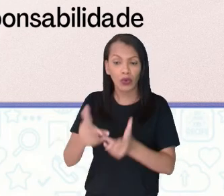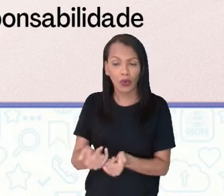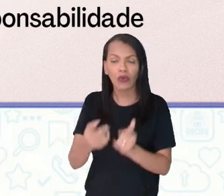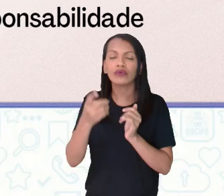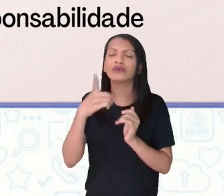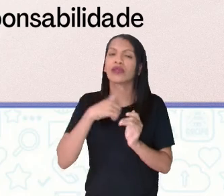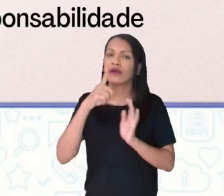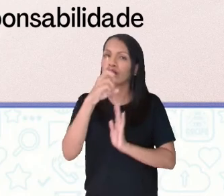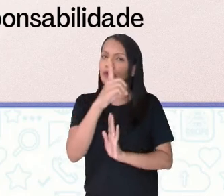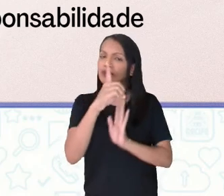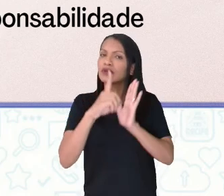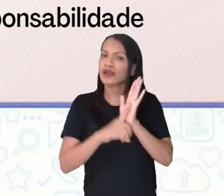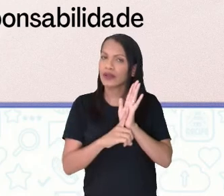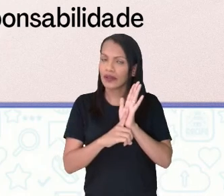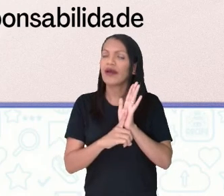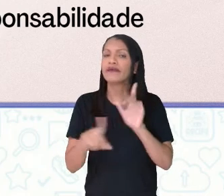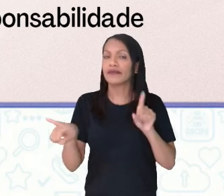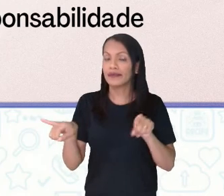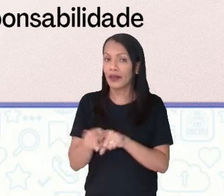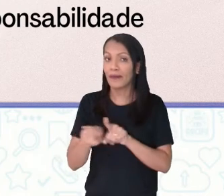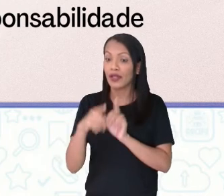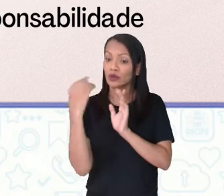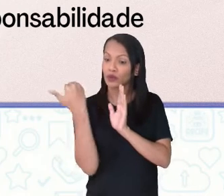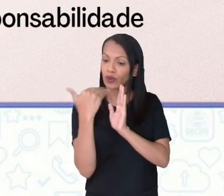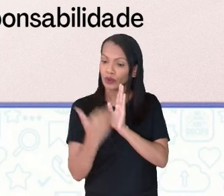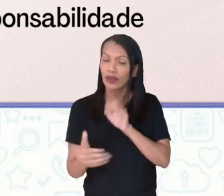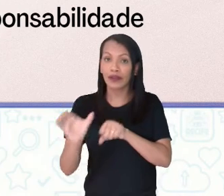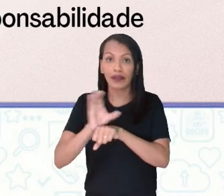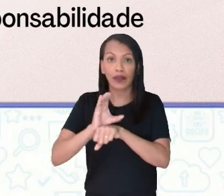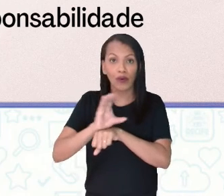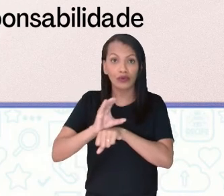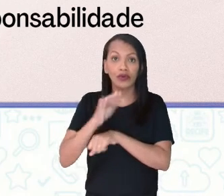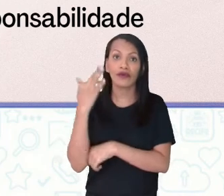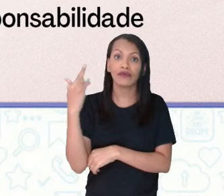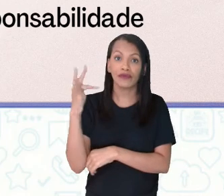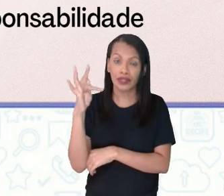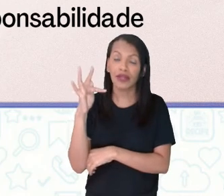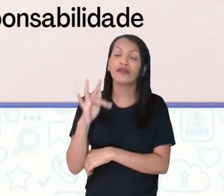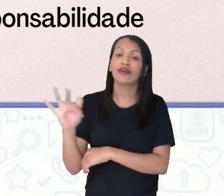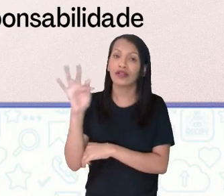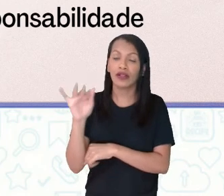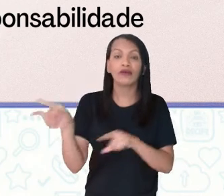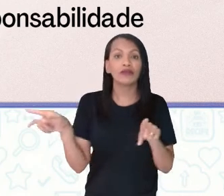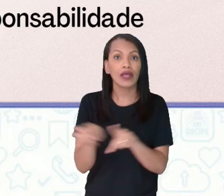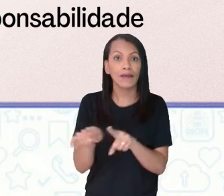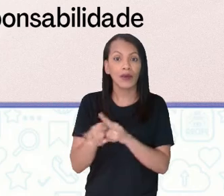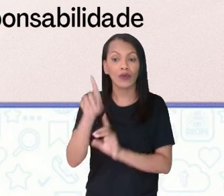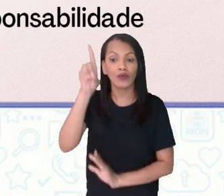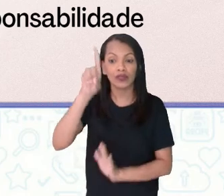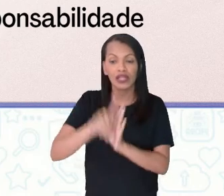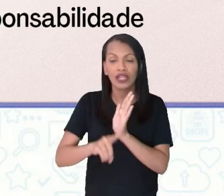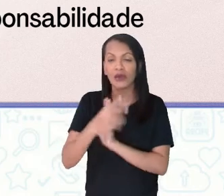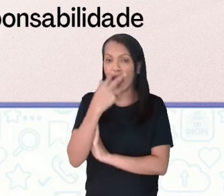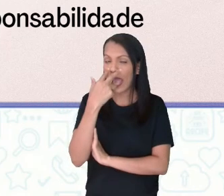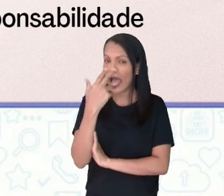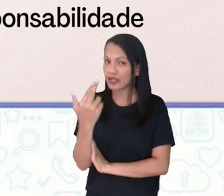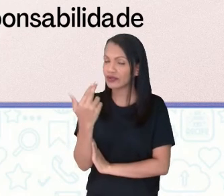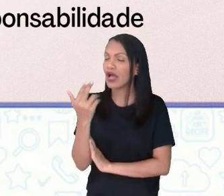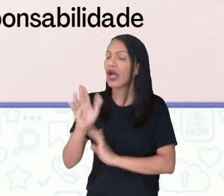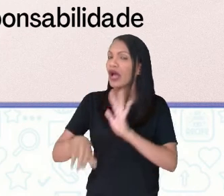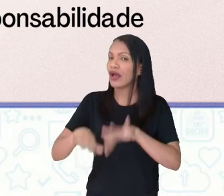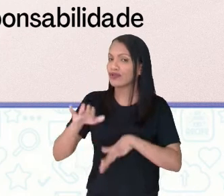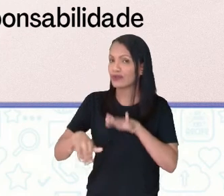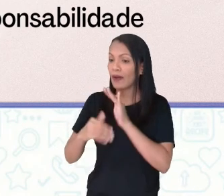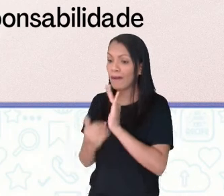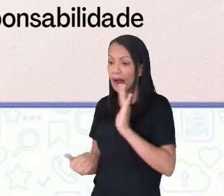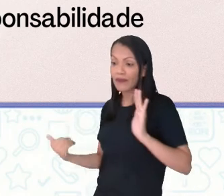têm e está escrito na Constituição Federal. Entretanto, esse direito ultrapassa limites quando o indivíduo